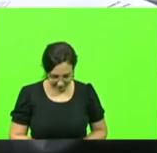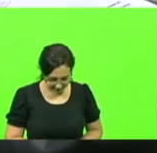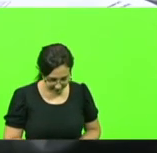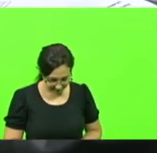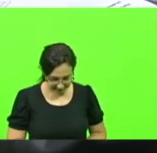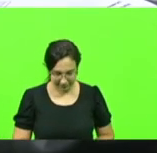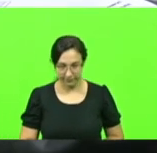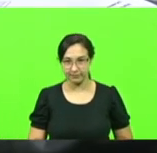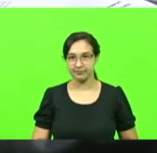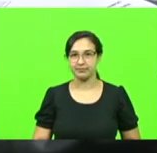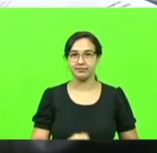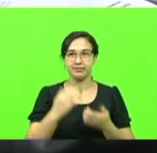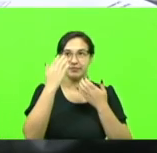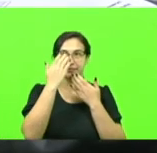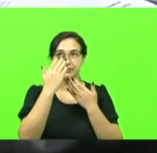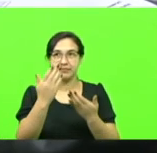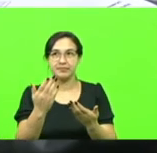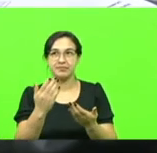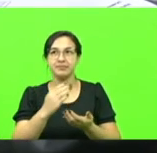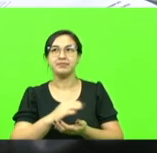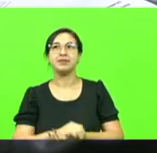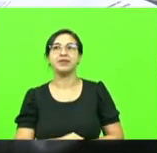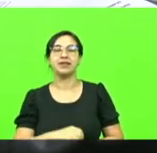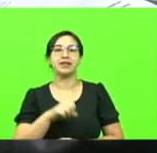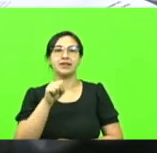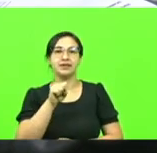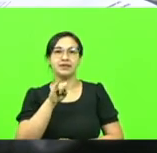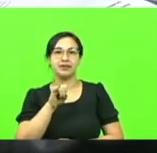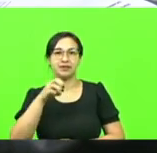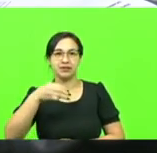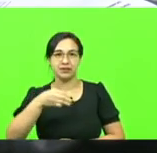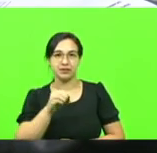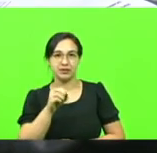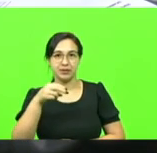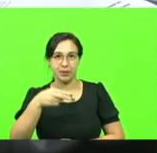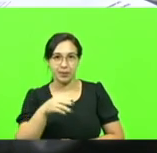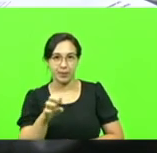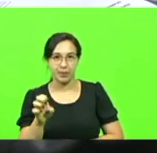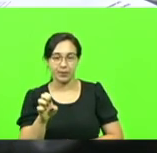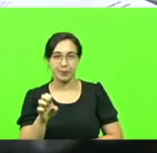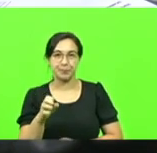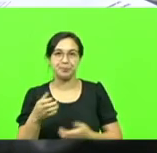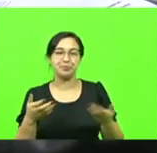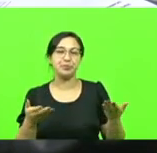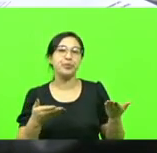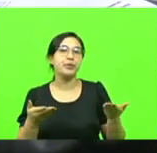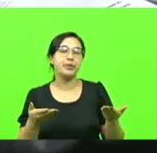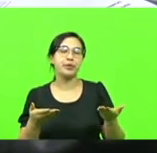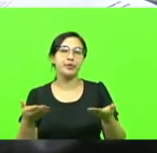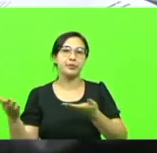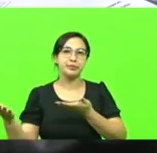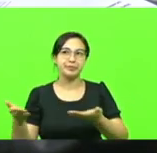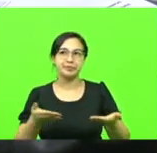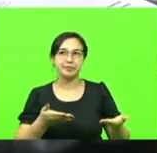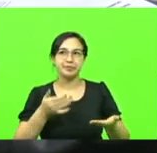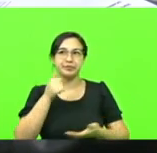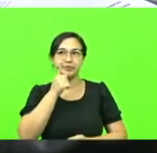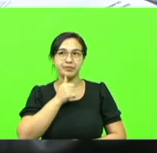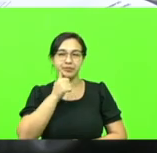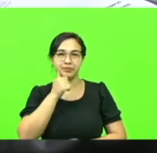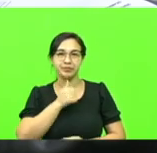Obrigado pela brilhante intervenção, Simone. Eu passaria a palavra agora para a PAI de